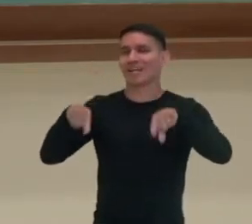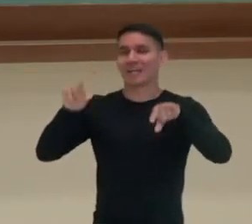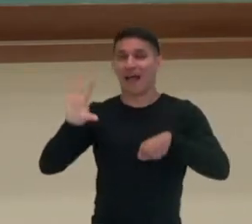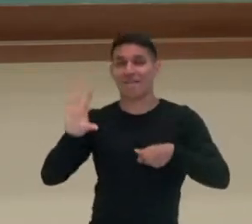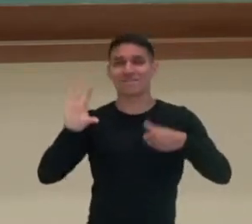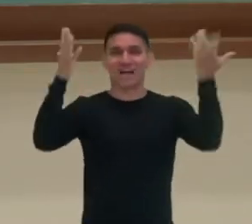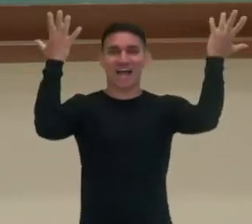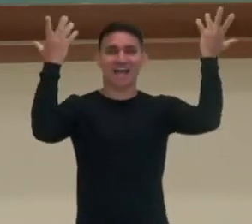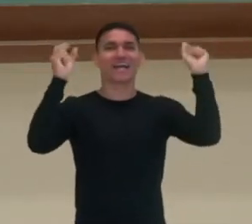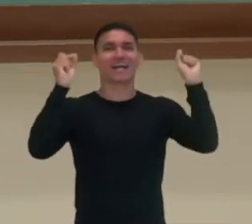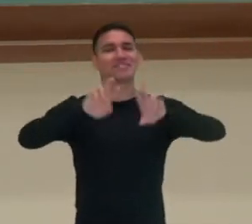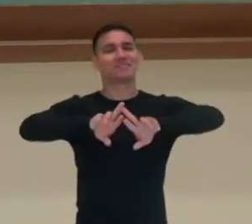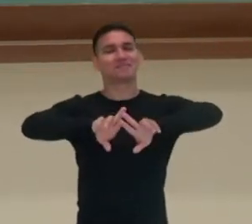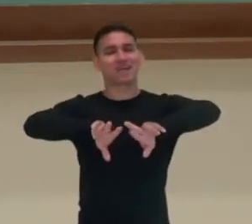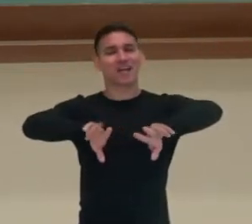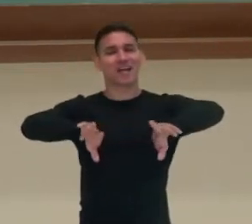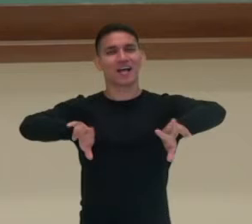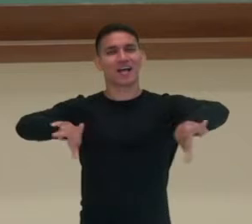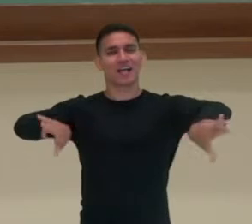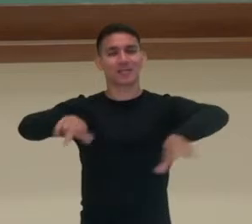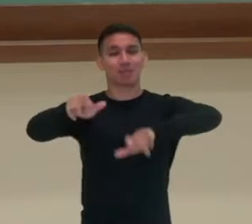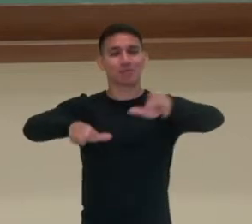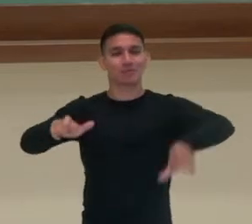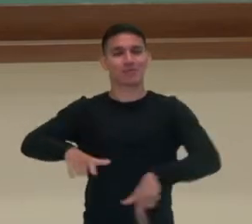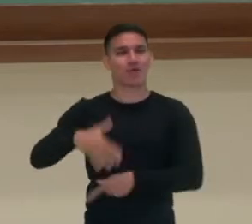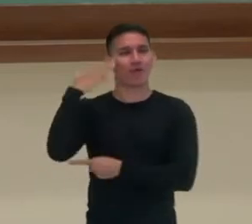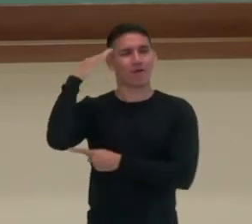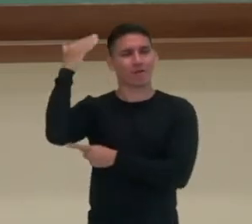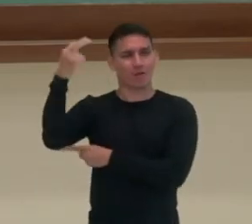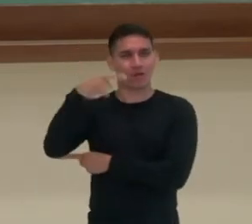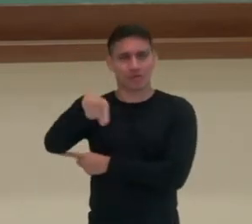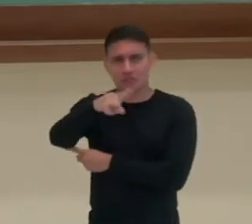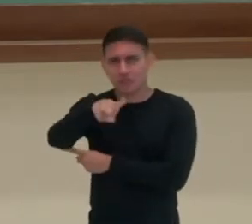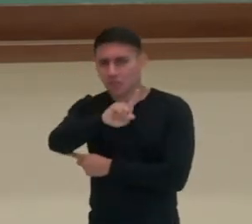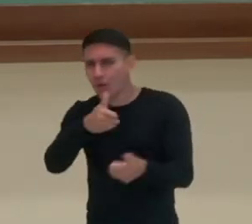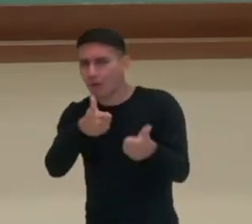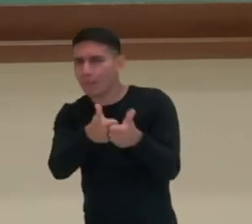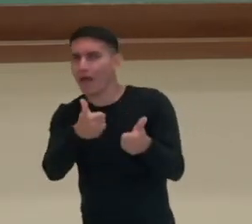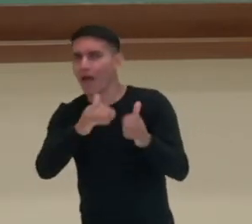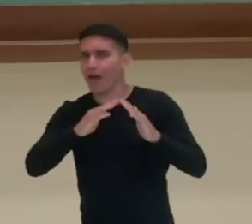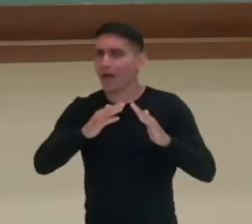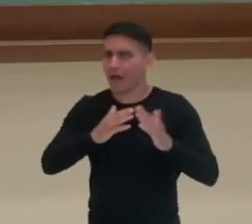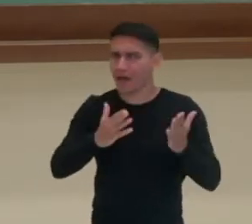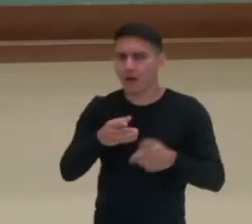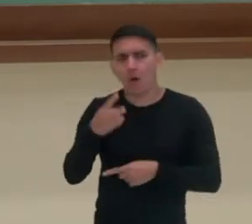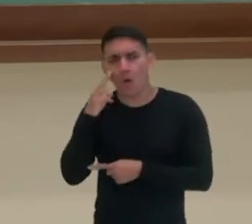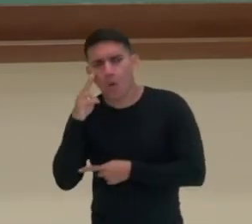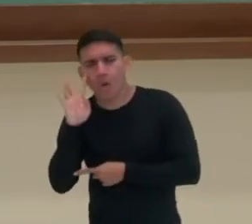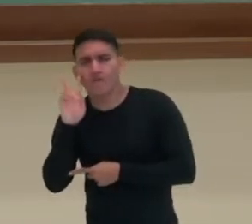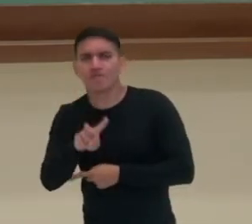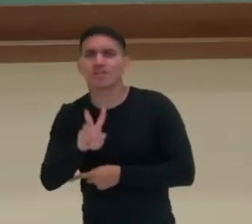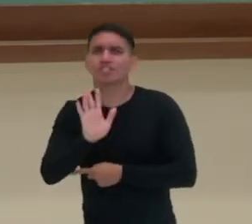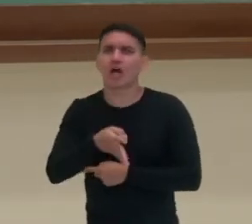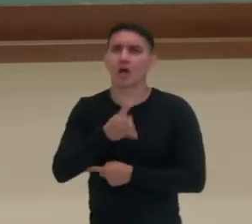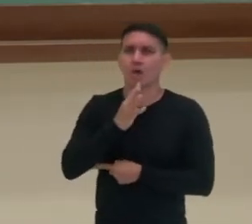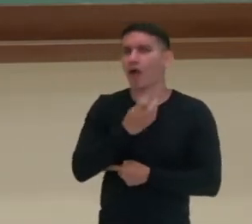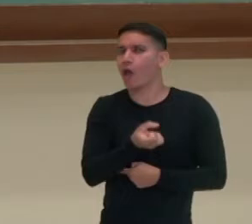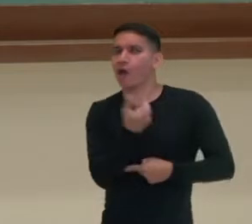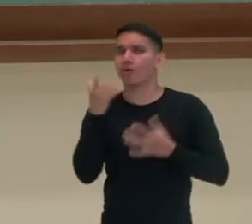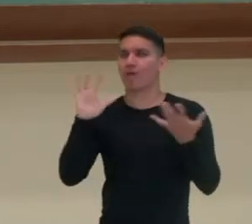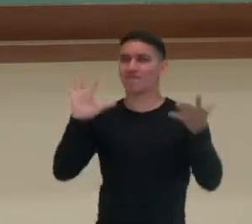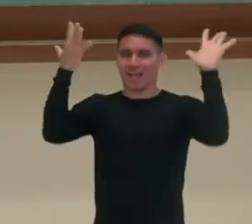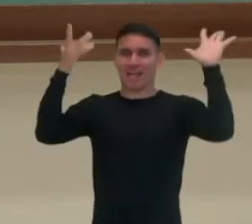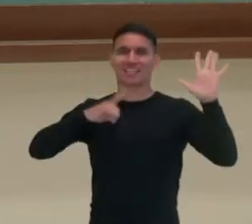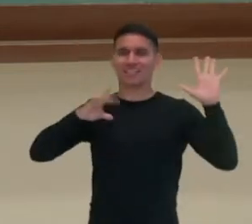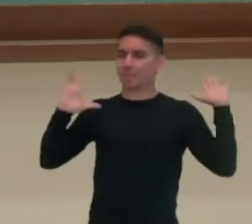festas populares. Tem aí na sua região alguma festa popular que reúne a